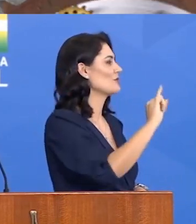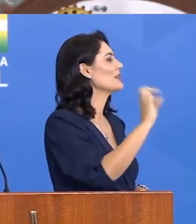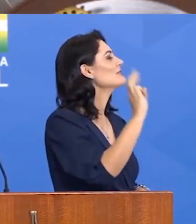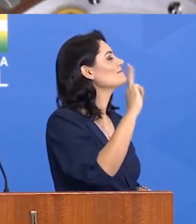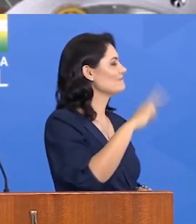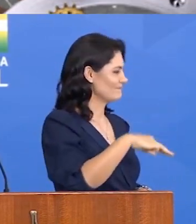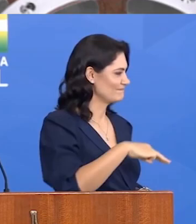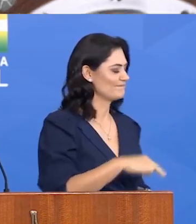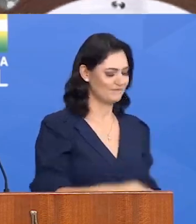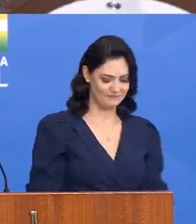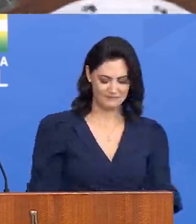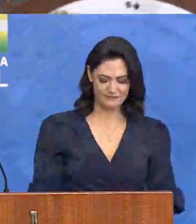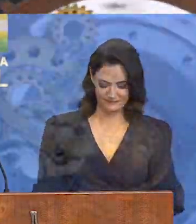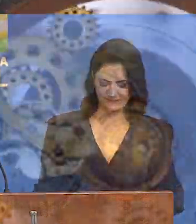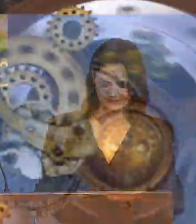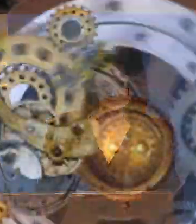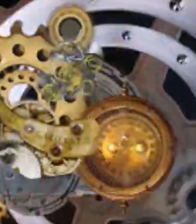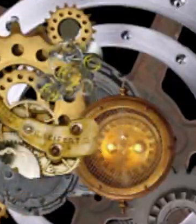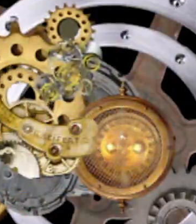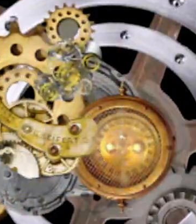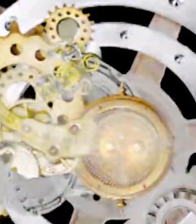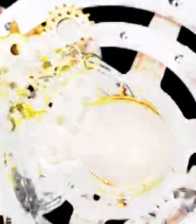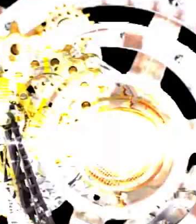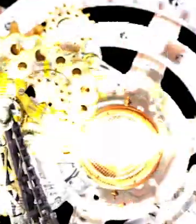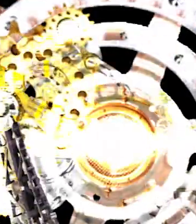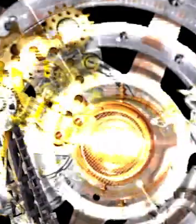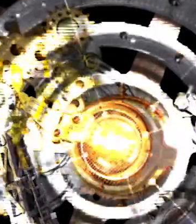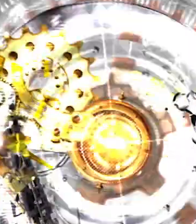conhecimento. Sim, eles têm esse direito.